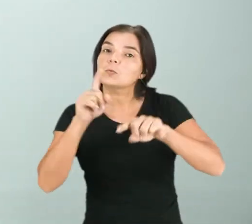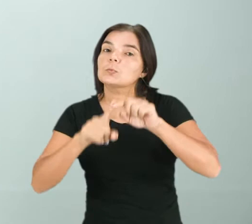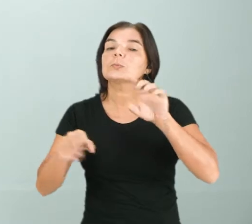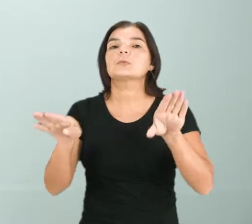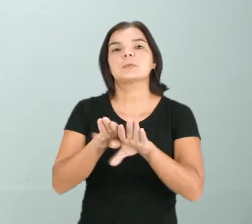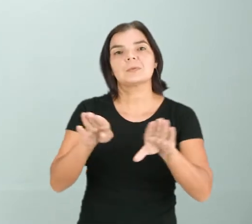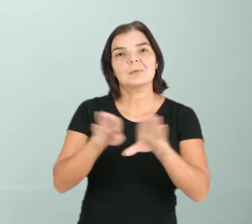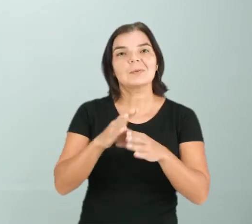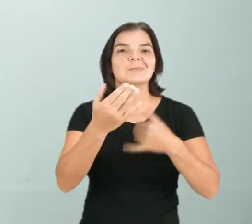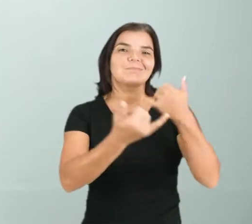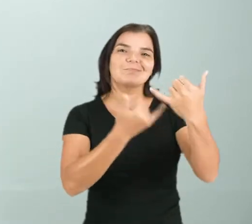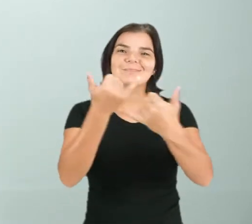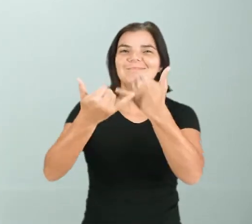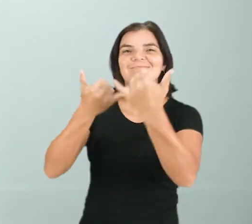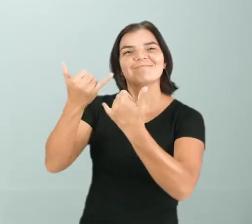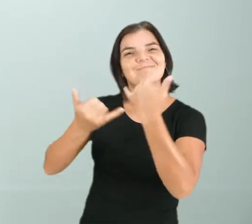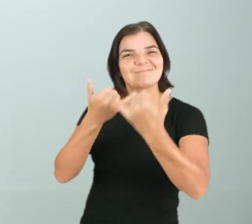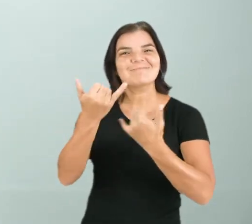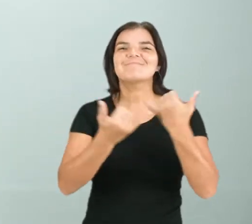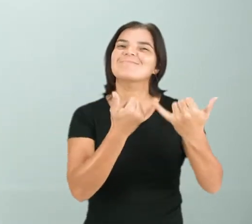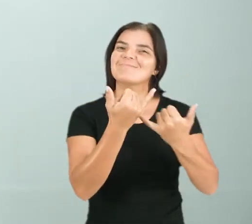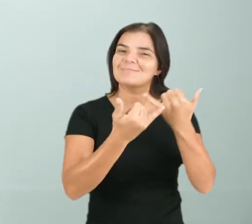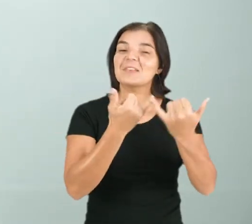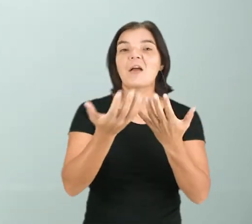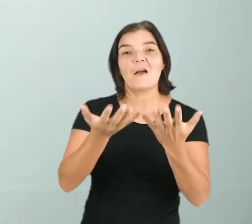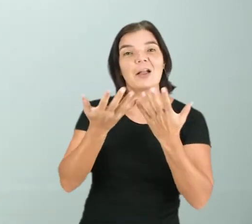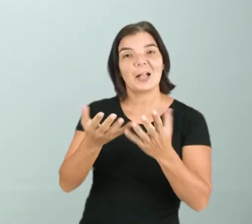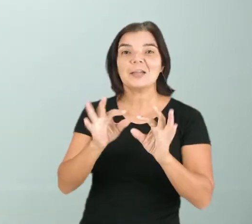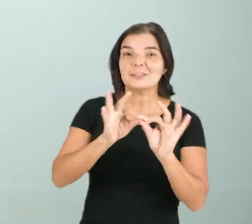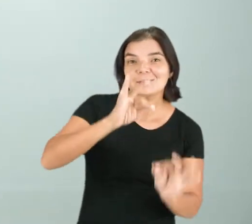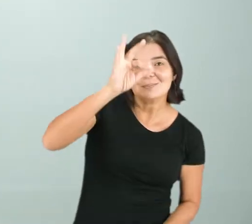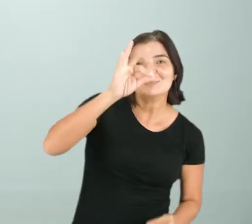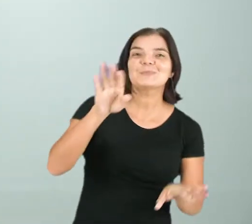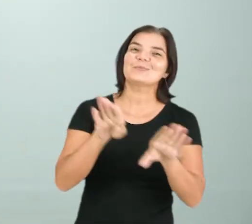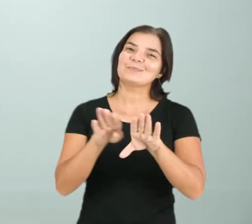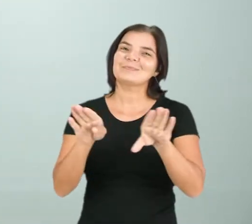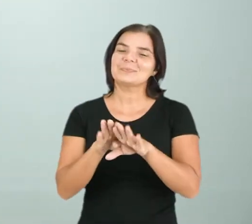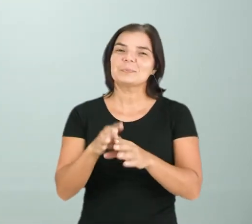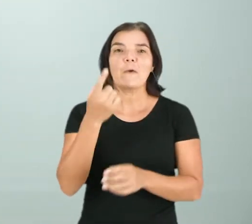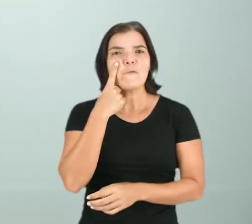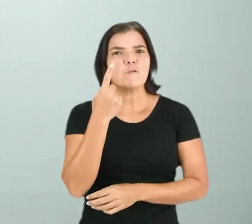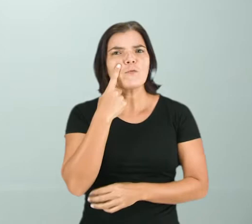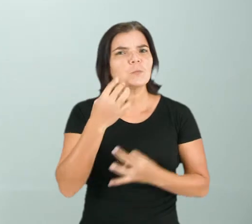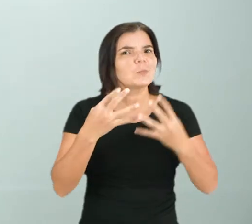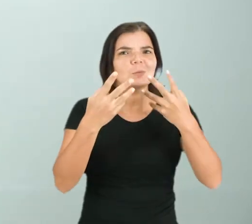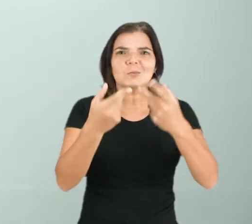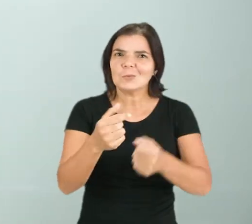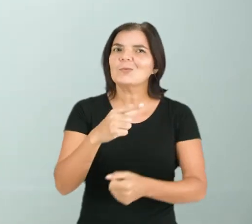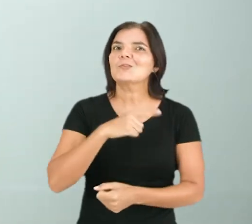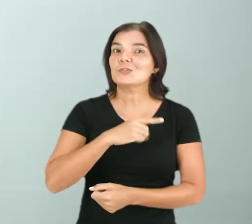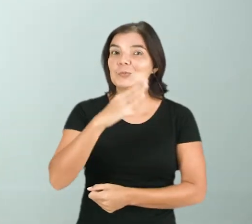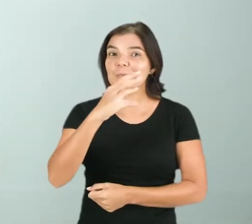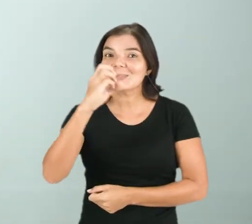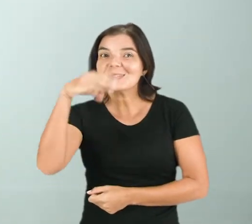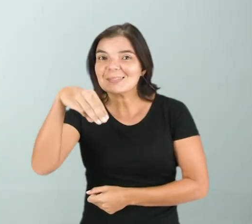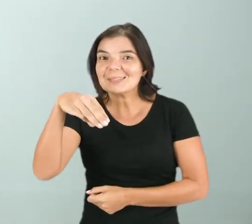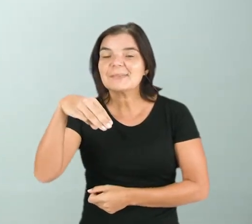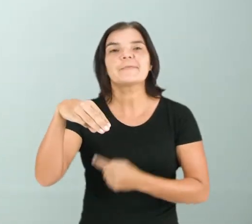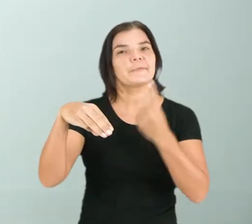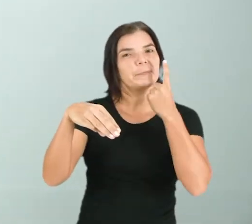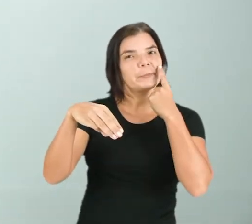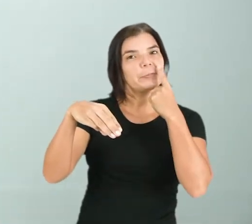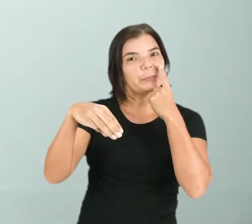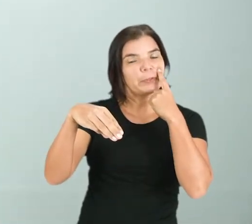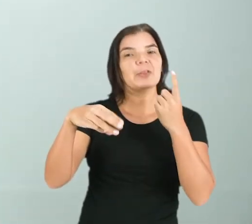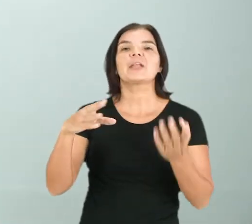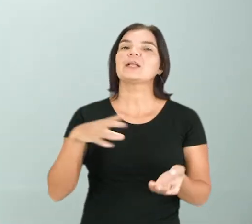ferramentas ficaram aqui brincando, né? Um com o outro, querendo ser medidos. Vocês viram que todos eles tinham centímetros, né? Todos